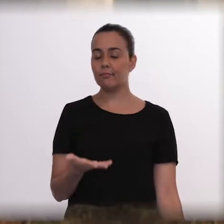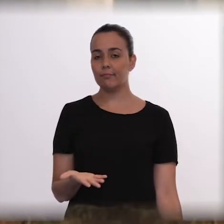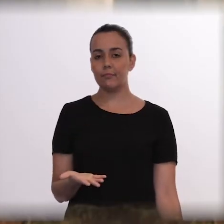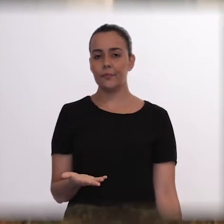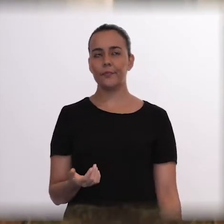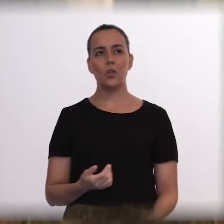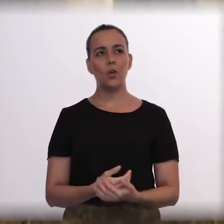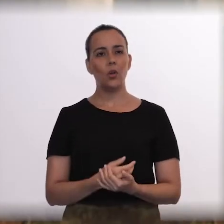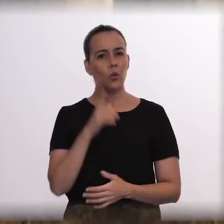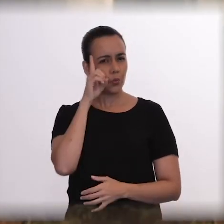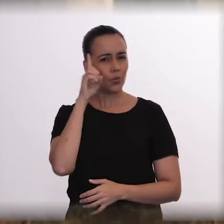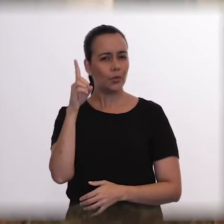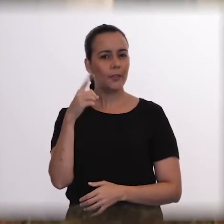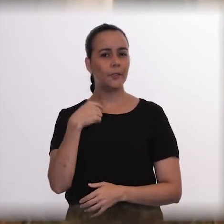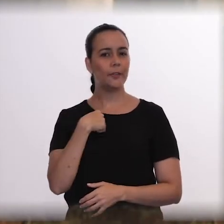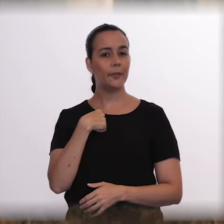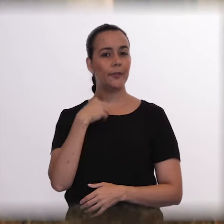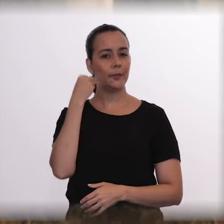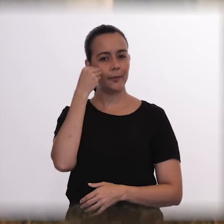No dia em que eu tentei,